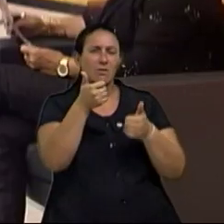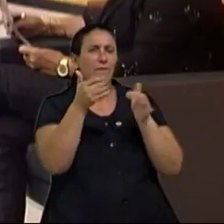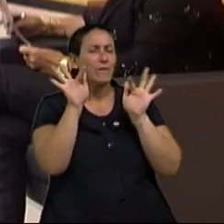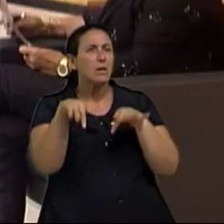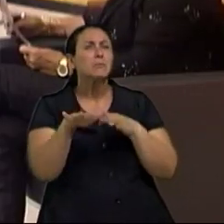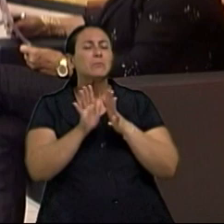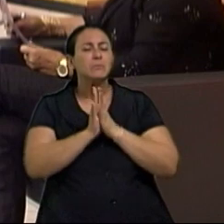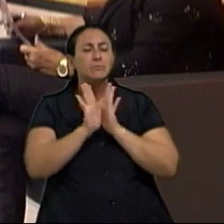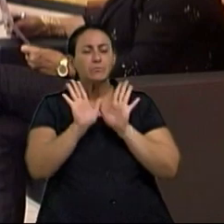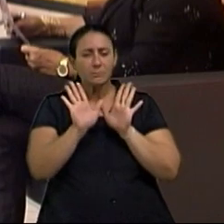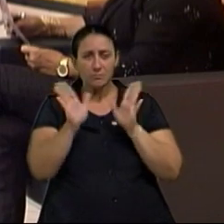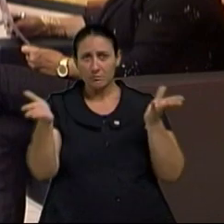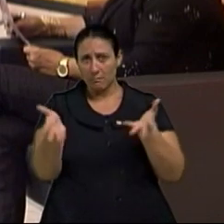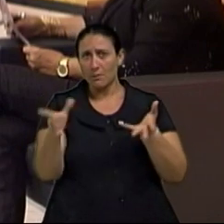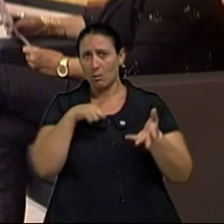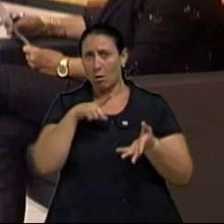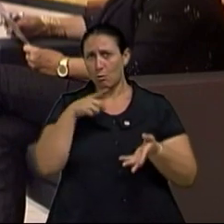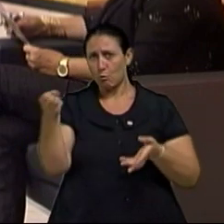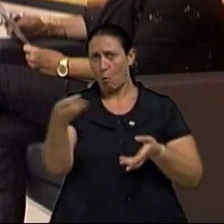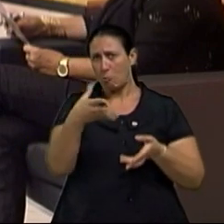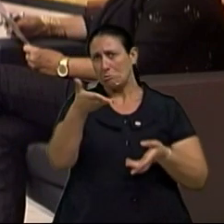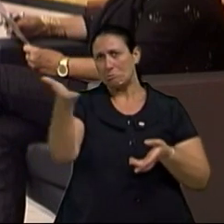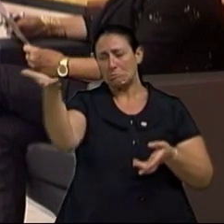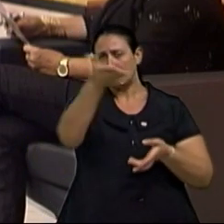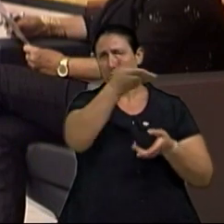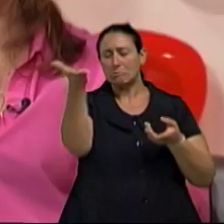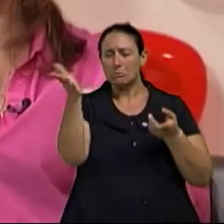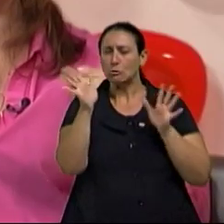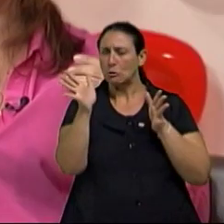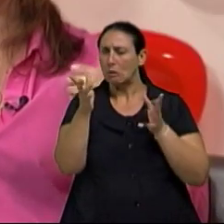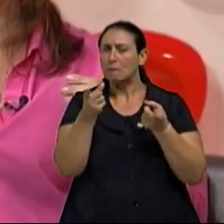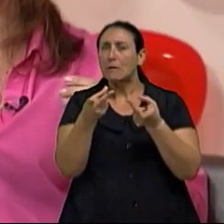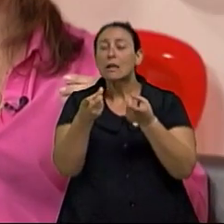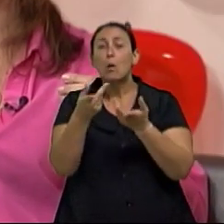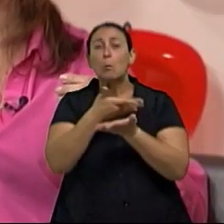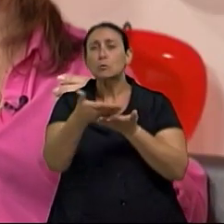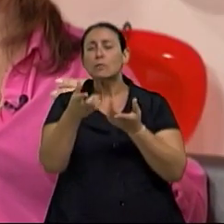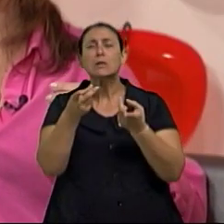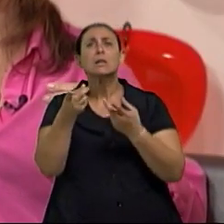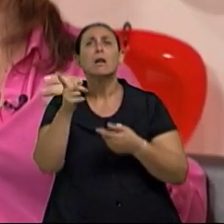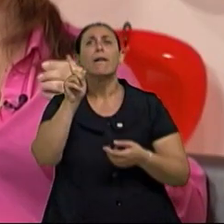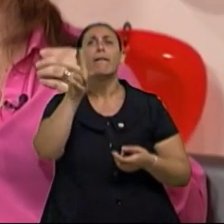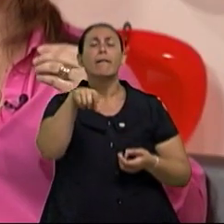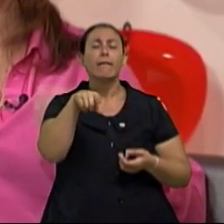falar. Tem agora um produto no mercado que já surgiu algum ano, que ele é